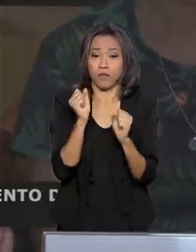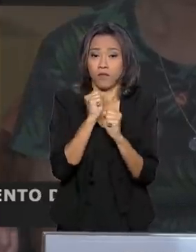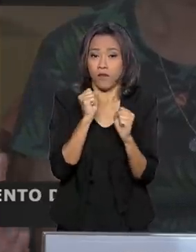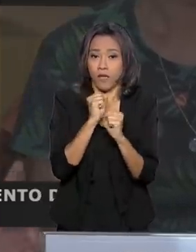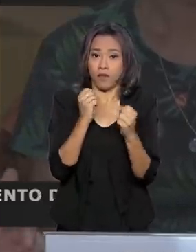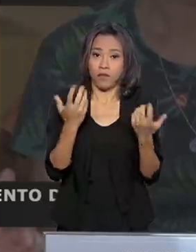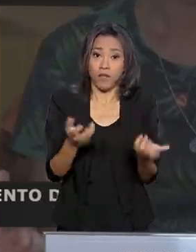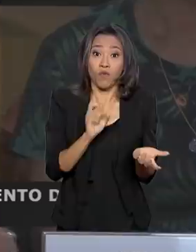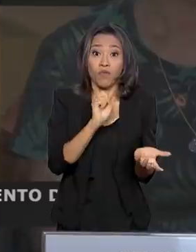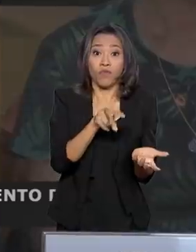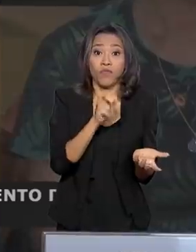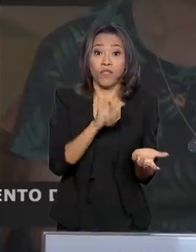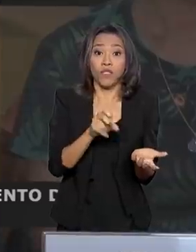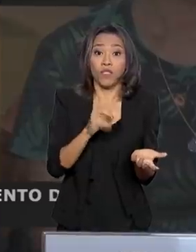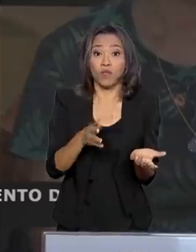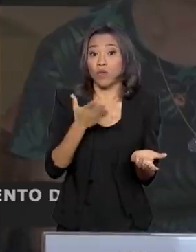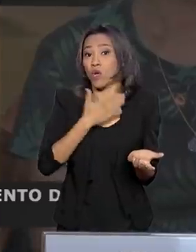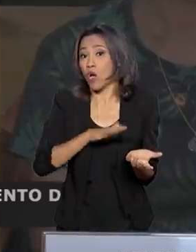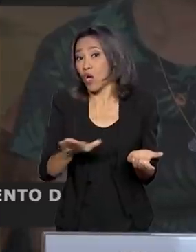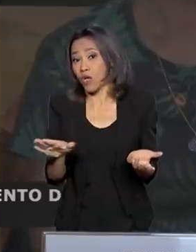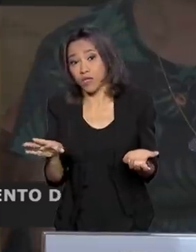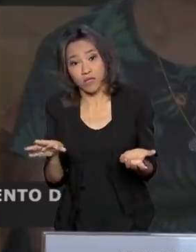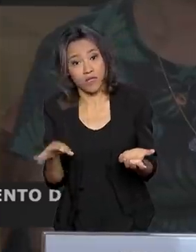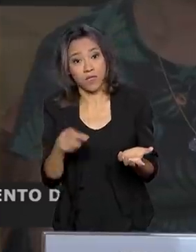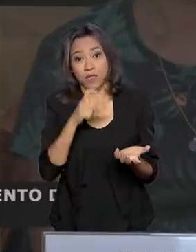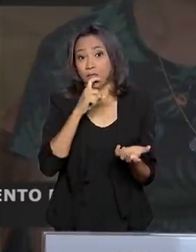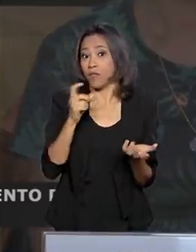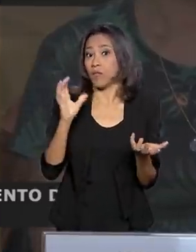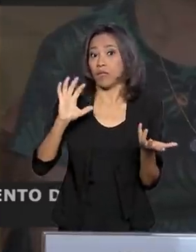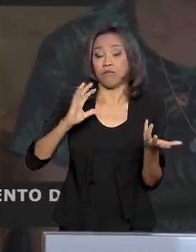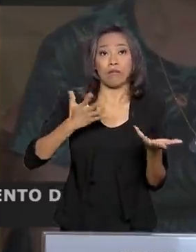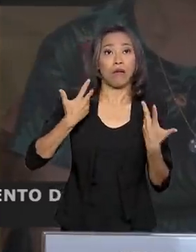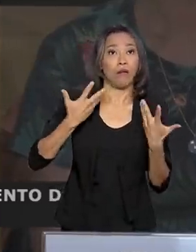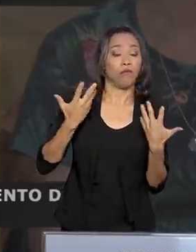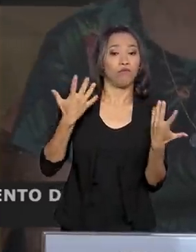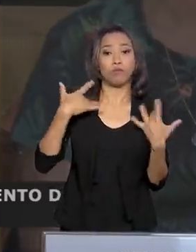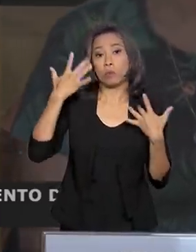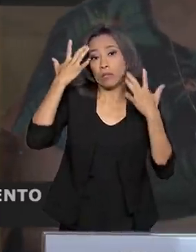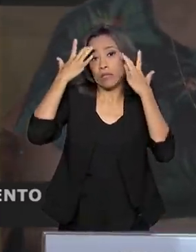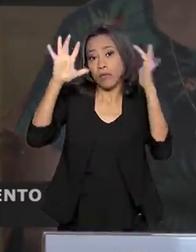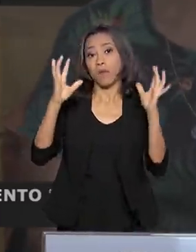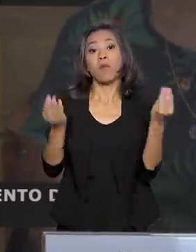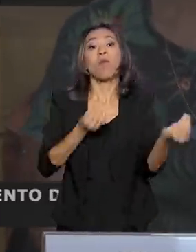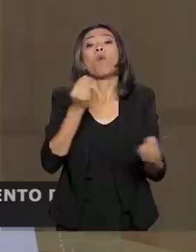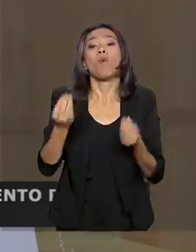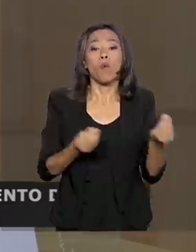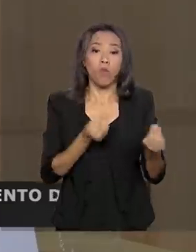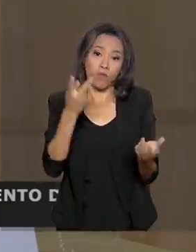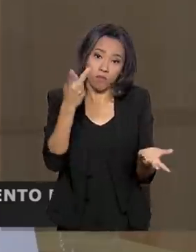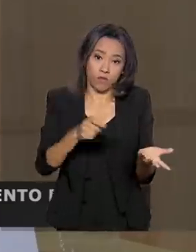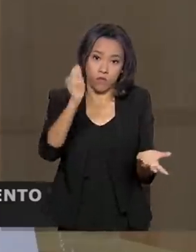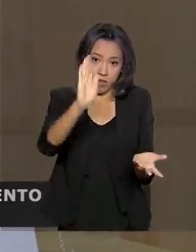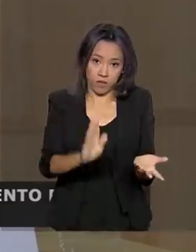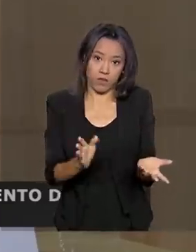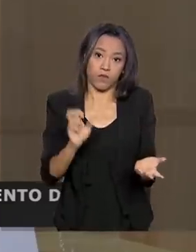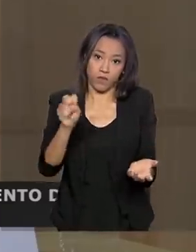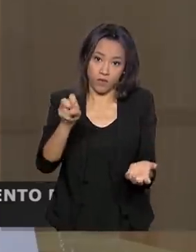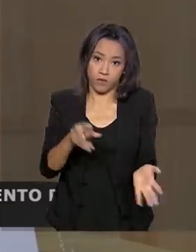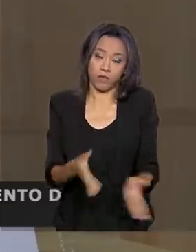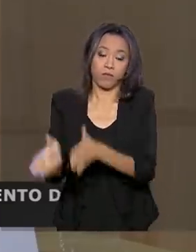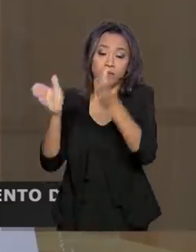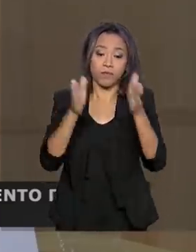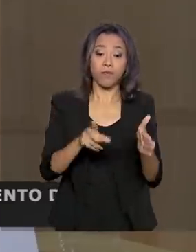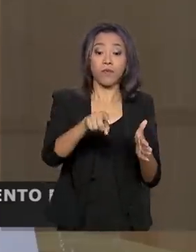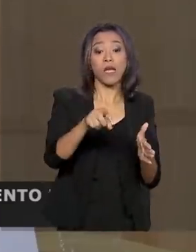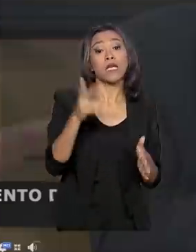vírus gosta de frio, não gosta de calor. Nós não sabemos como o vírus vai se comportar no Brasil ainda. Segundo o comitê, a situação